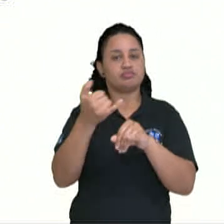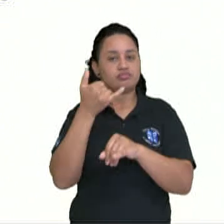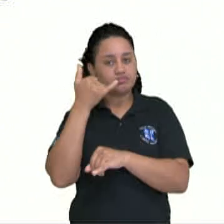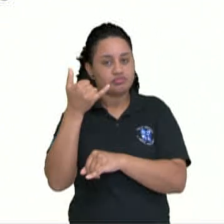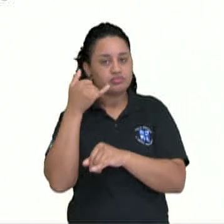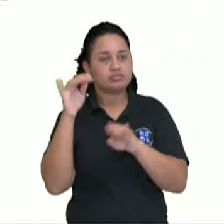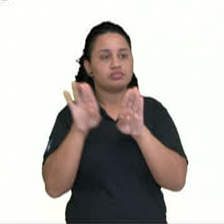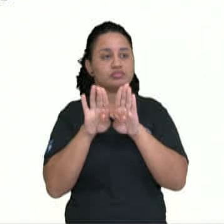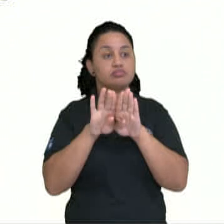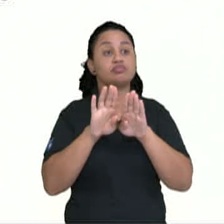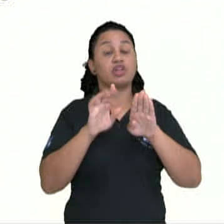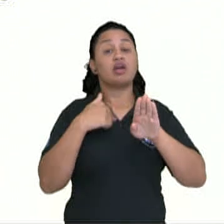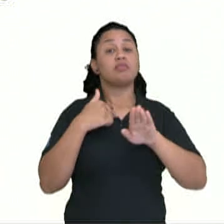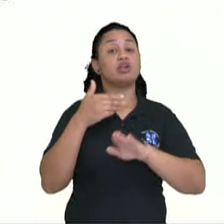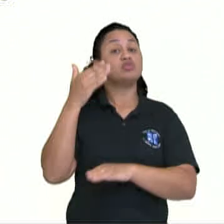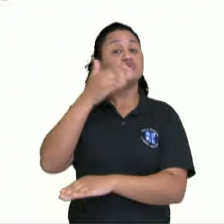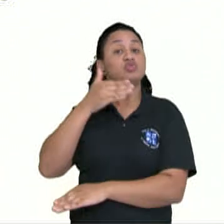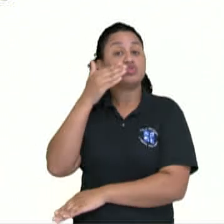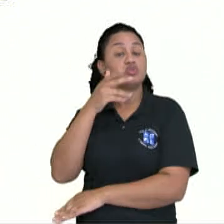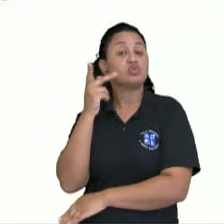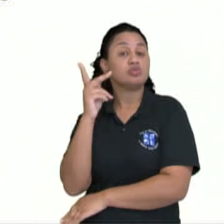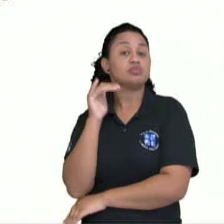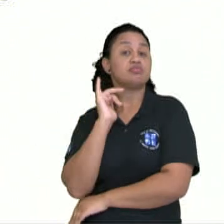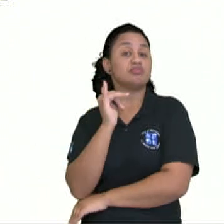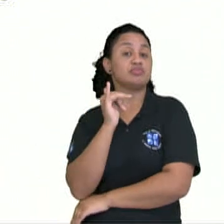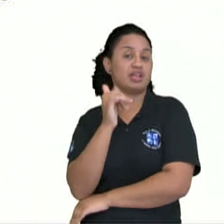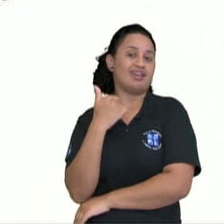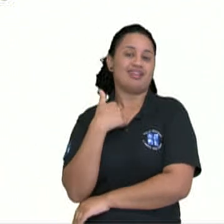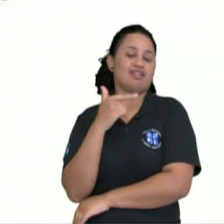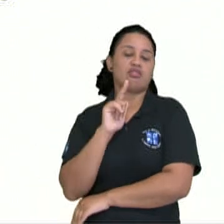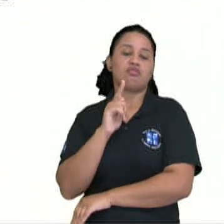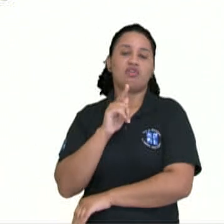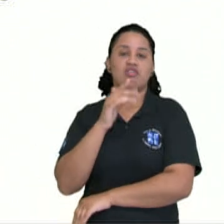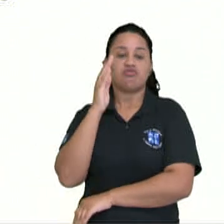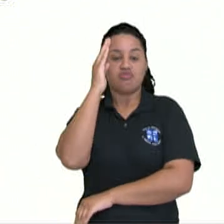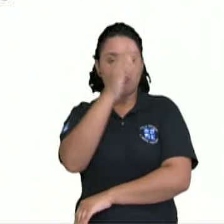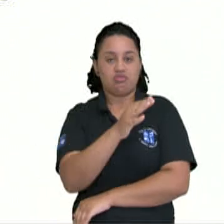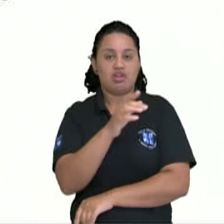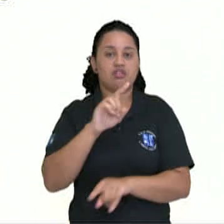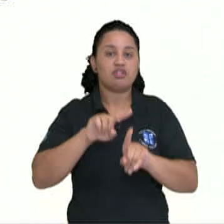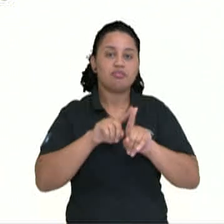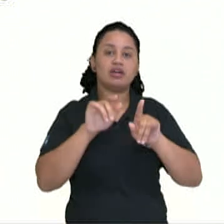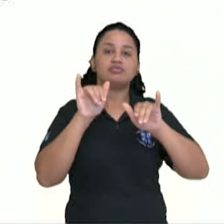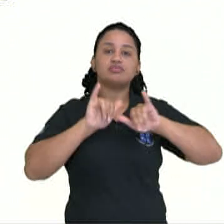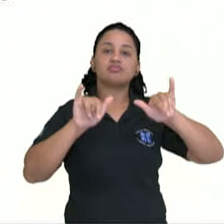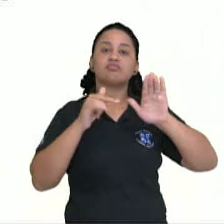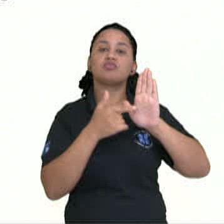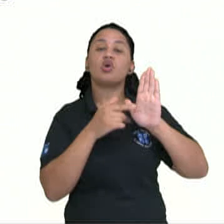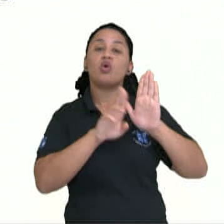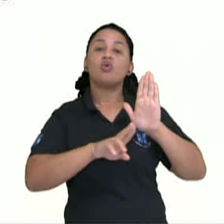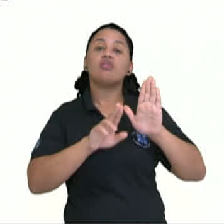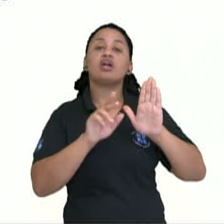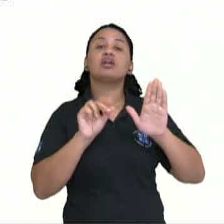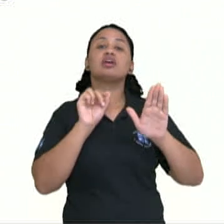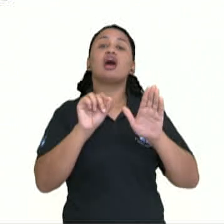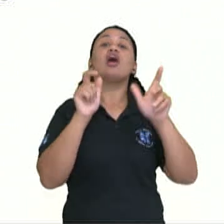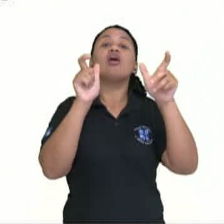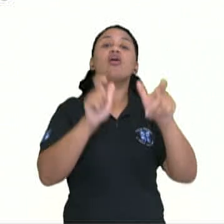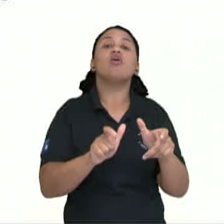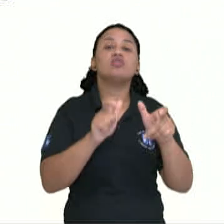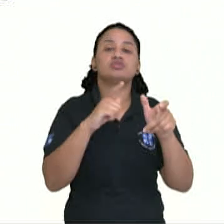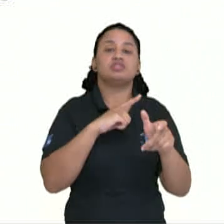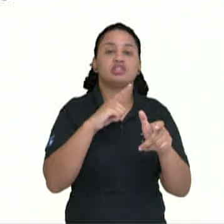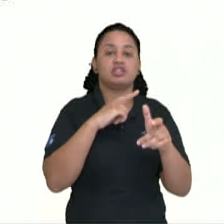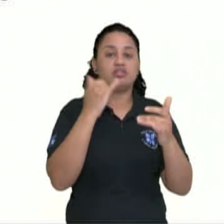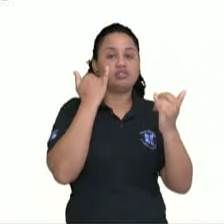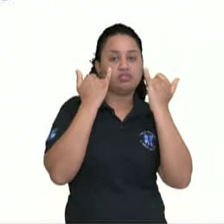discurso relatado, ou seja, o discurso indireto, a notícia cita a fonte da informação que